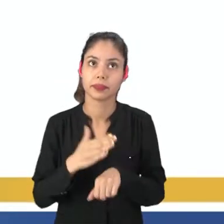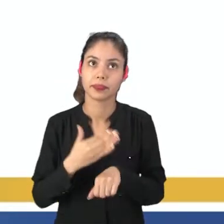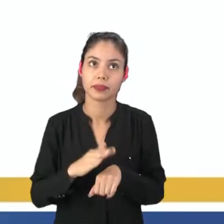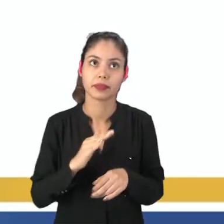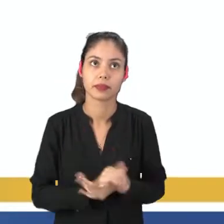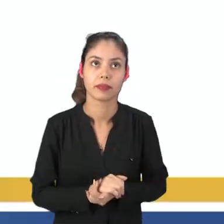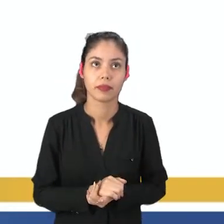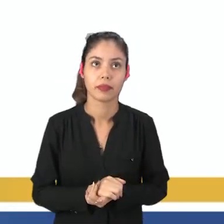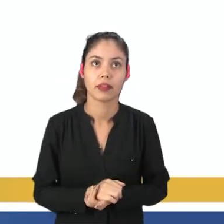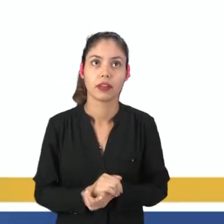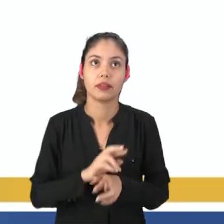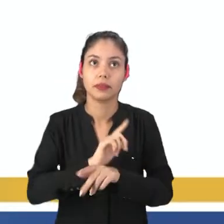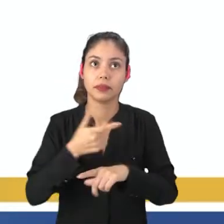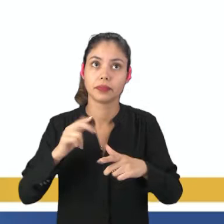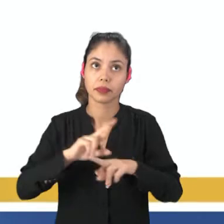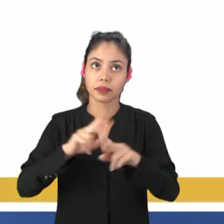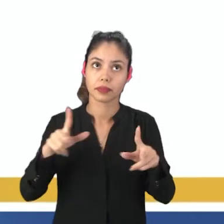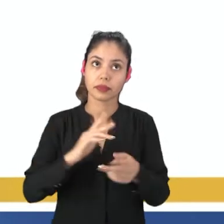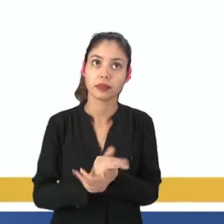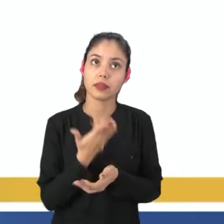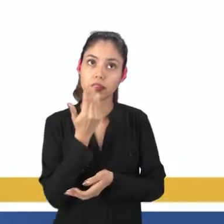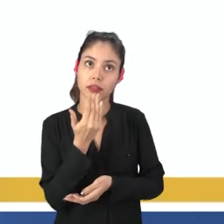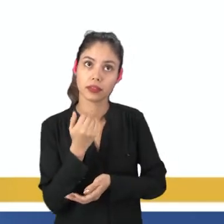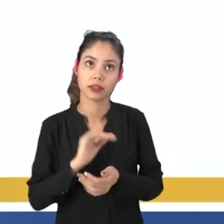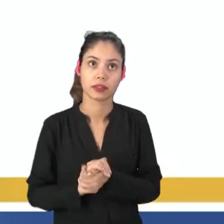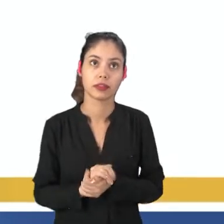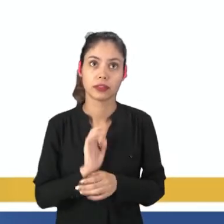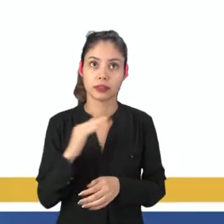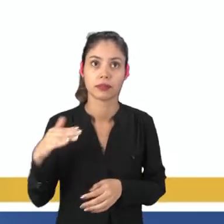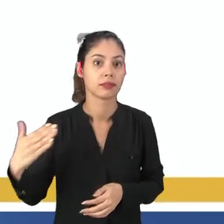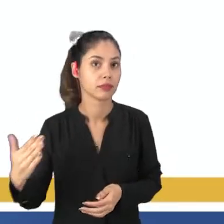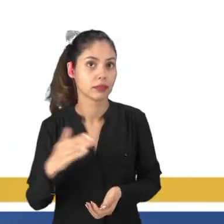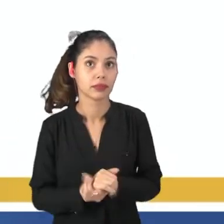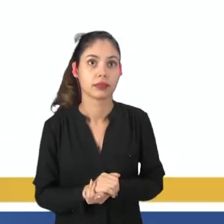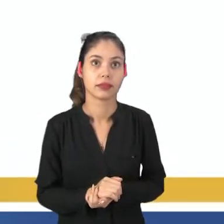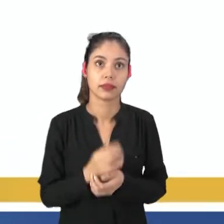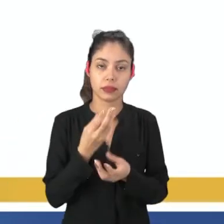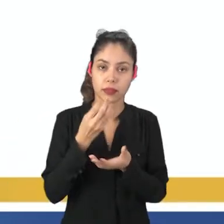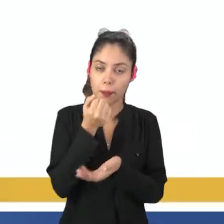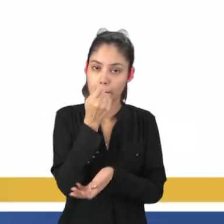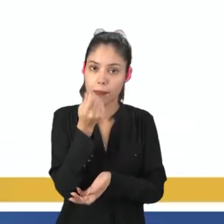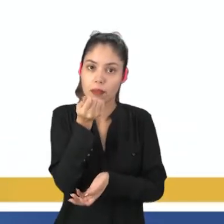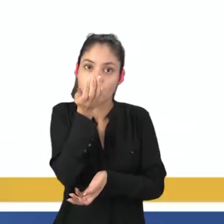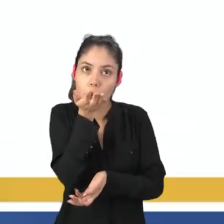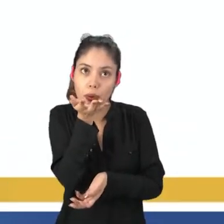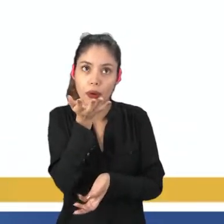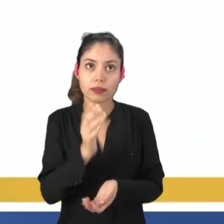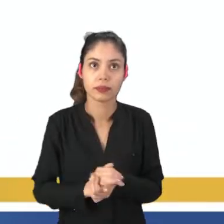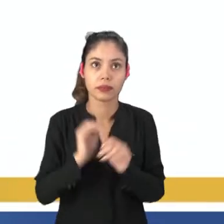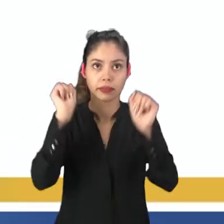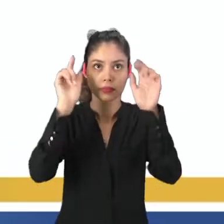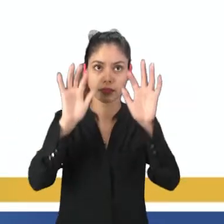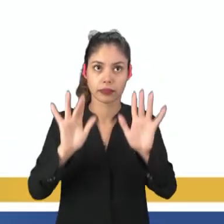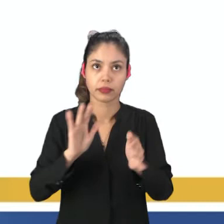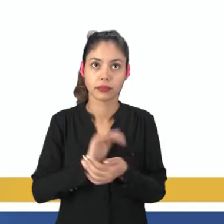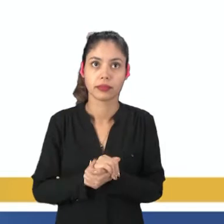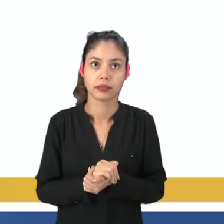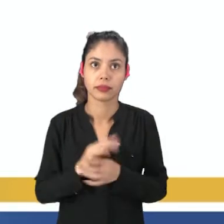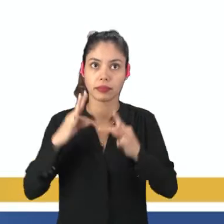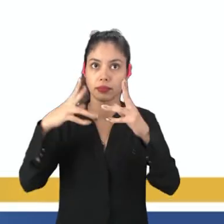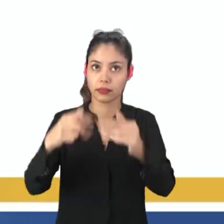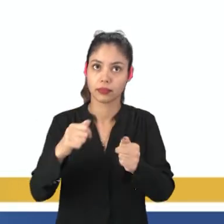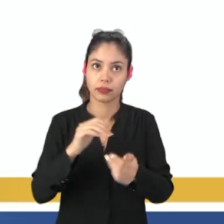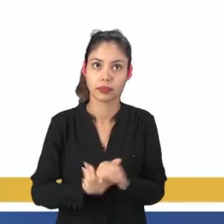Exercitando. A grande diferença está no sabor e no rendimento. Farinha branca de neve, especial para bolos e todos